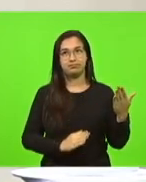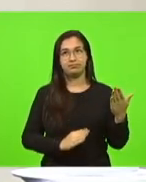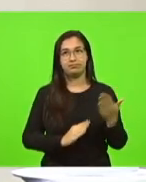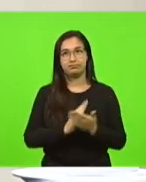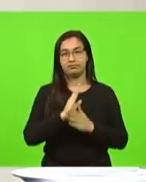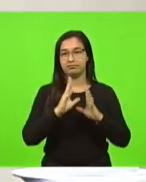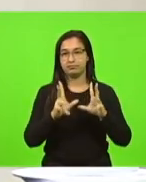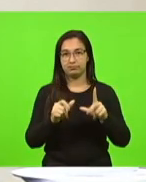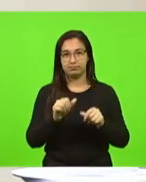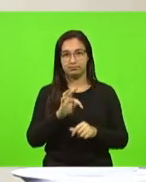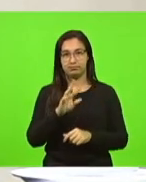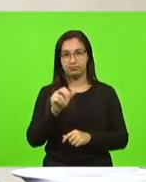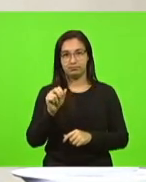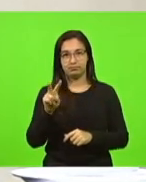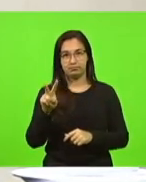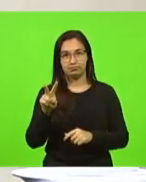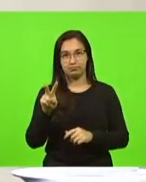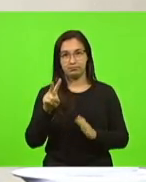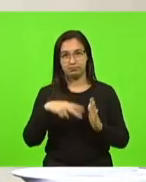por aprovadas.